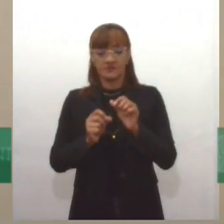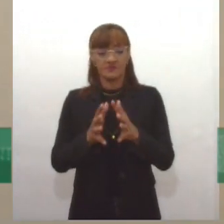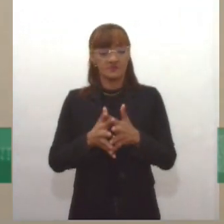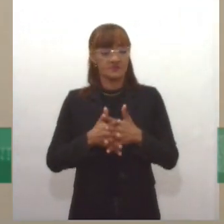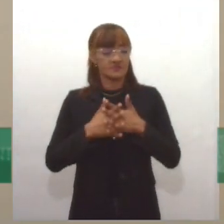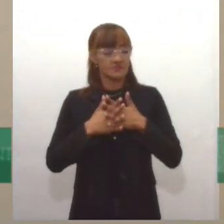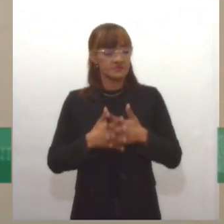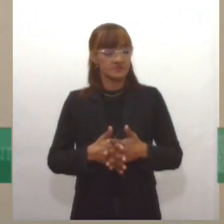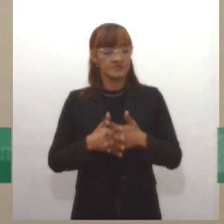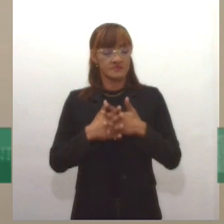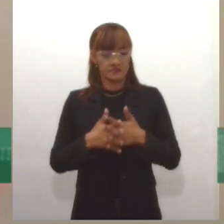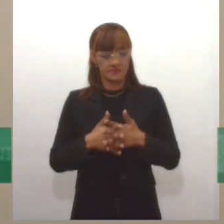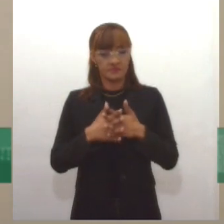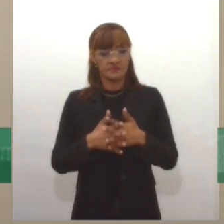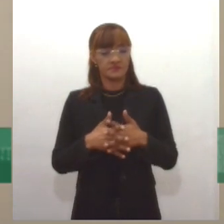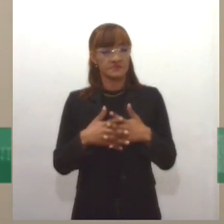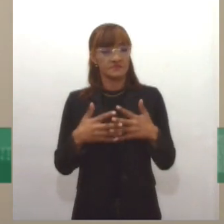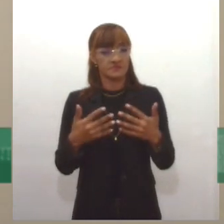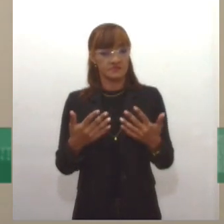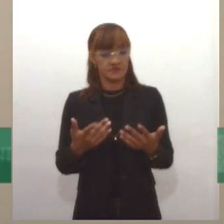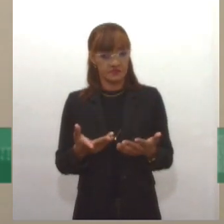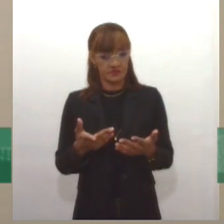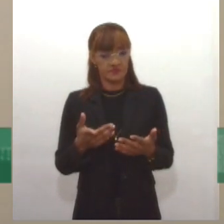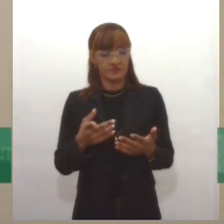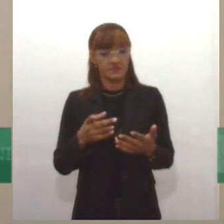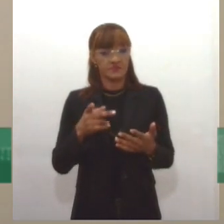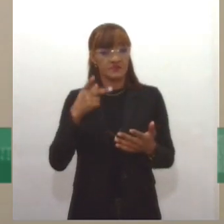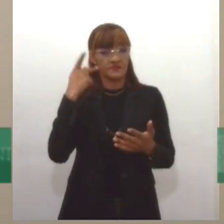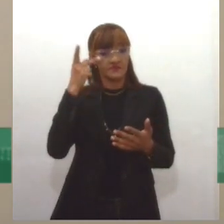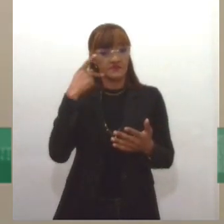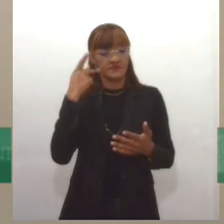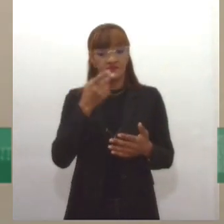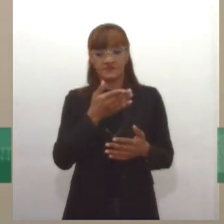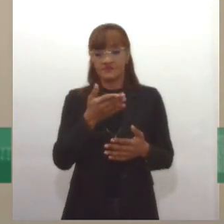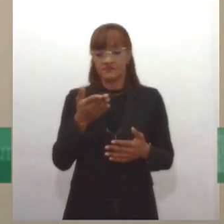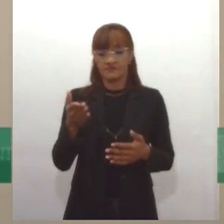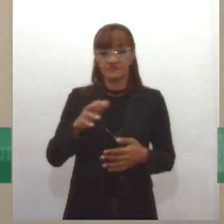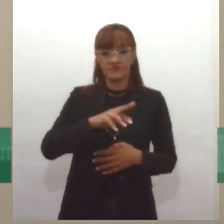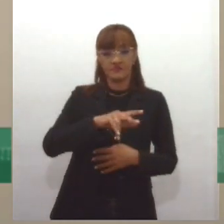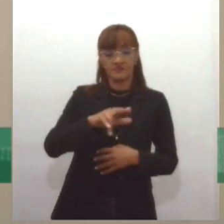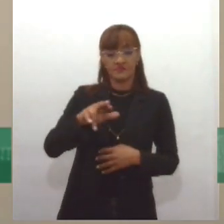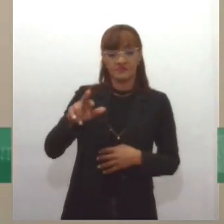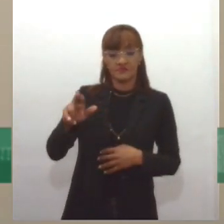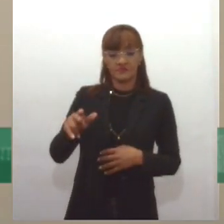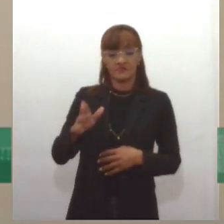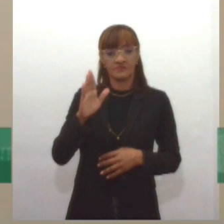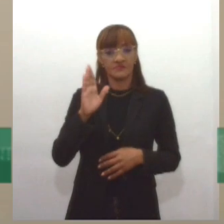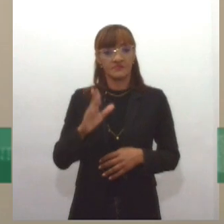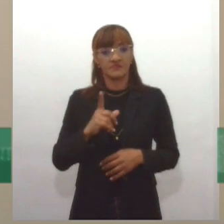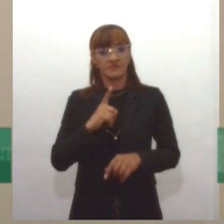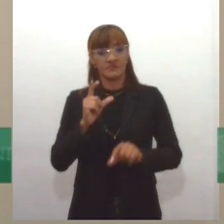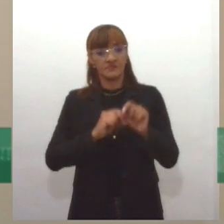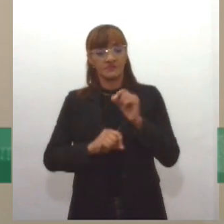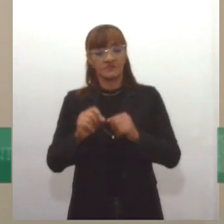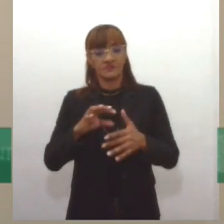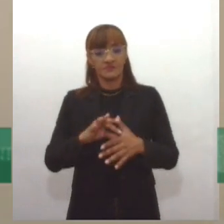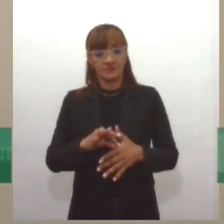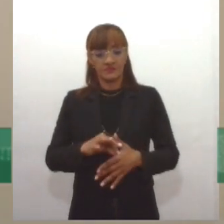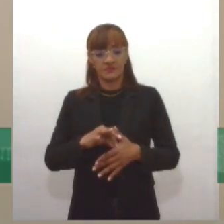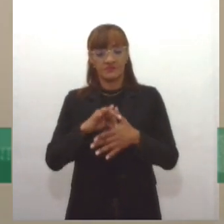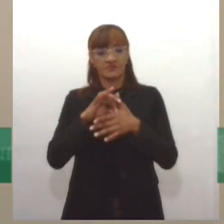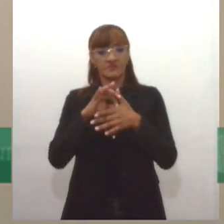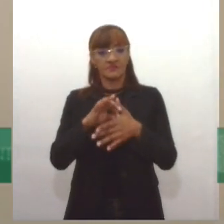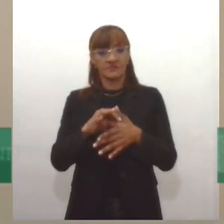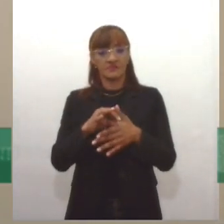o parlamentar, diversos outros parlamentares, não só os que estão na liderança da defesa desse projeto,